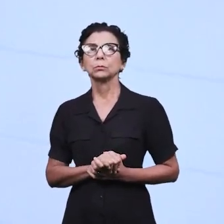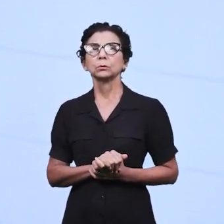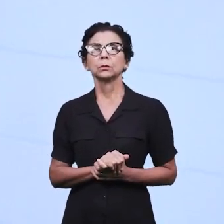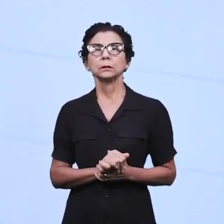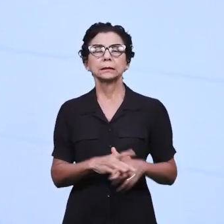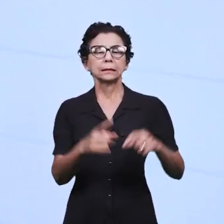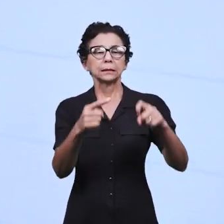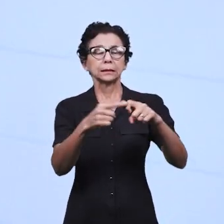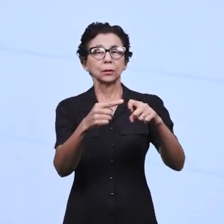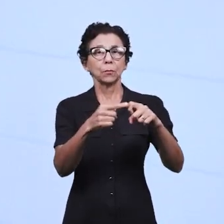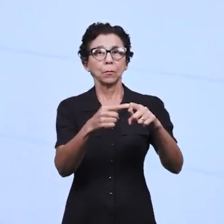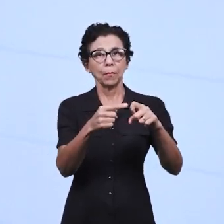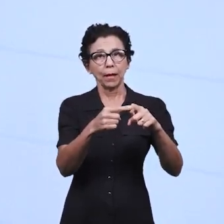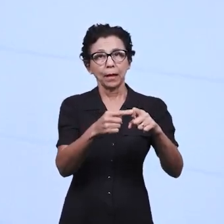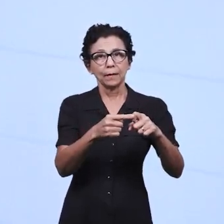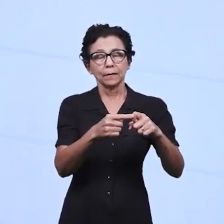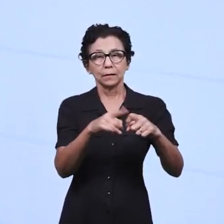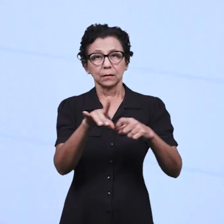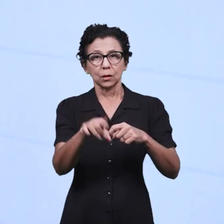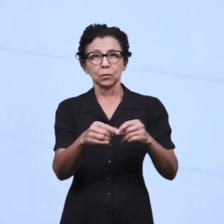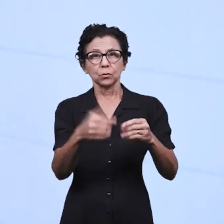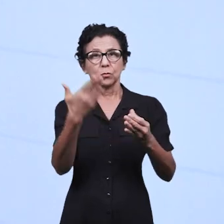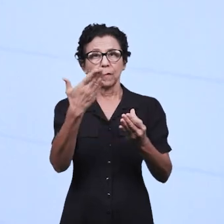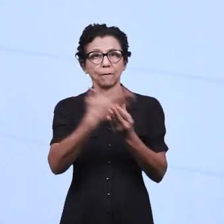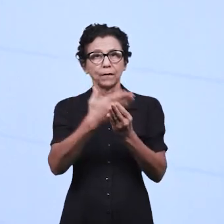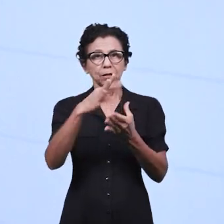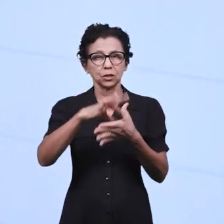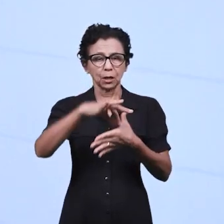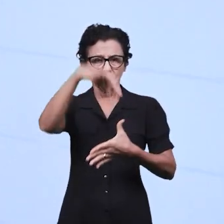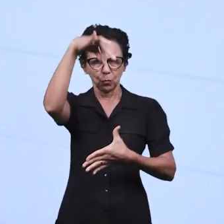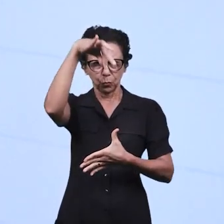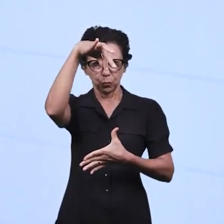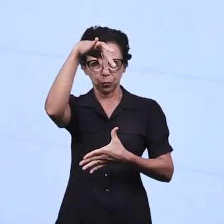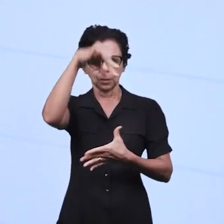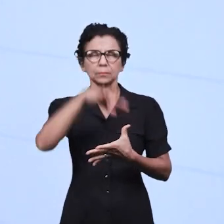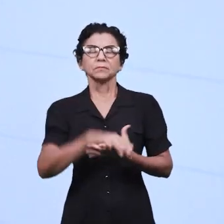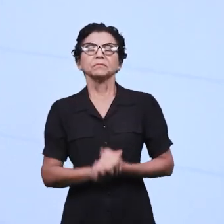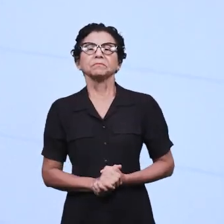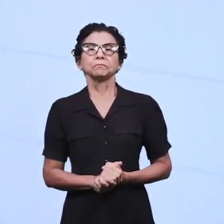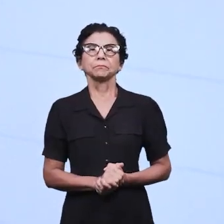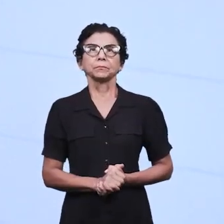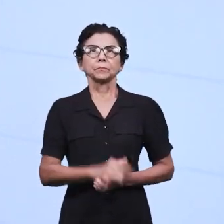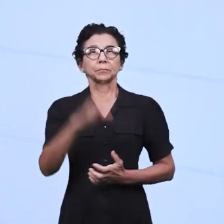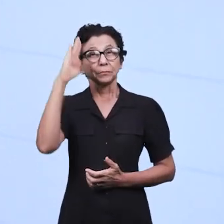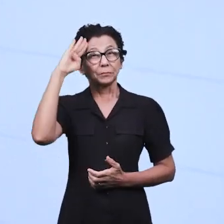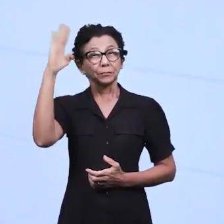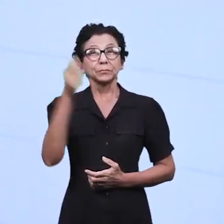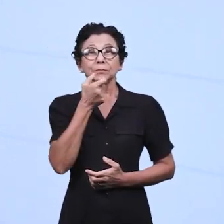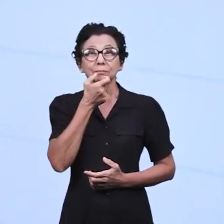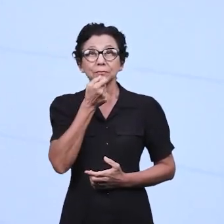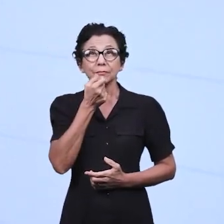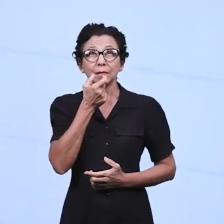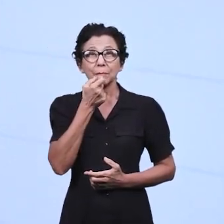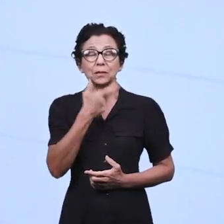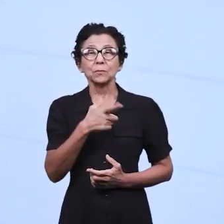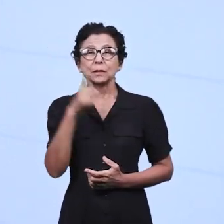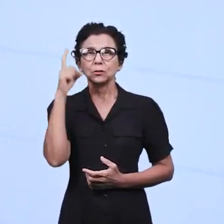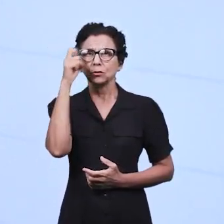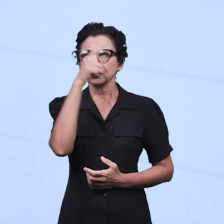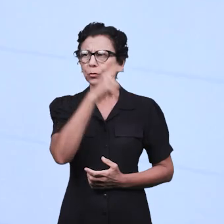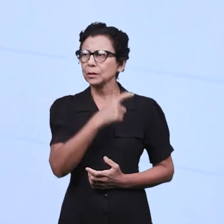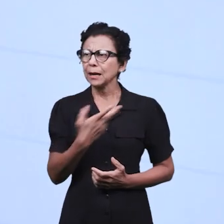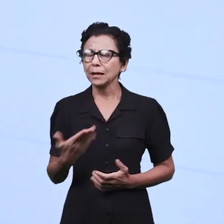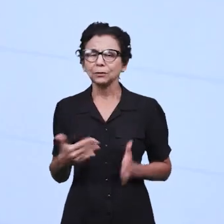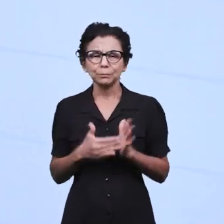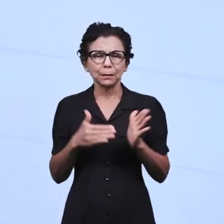tem todo um prontuário. Então, assim, na hora que o médico estiver fazendo o laudo, pede para ele fundamentar, principalmente se for um medicamento que você está tendo dificuldade,